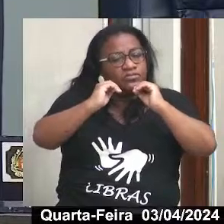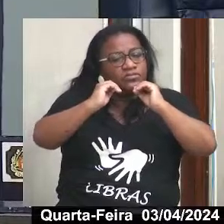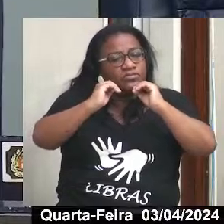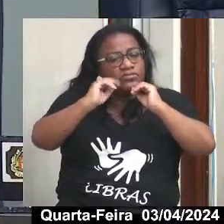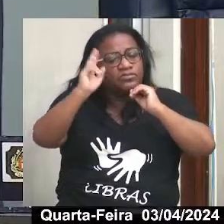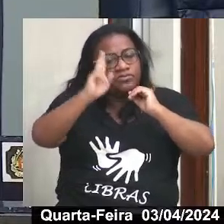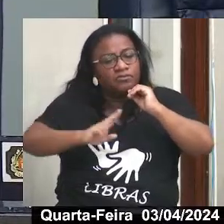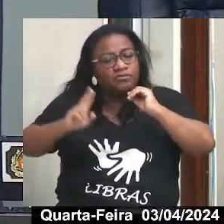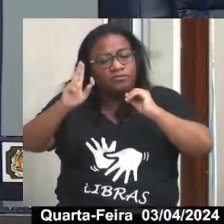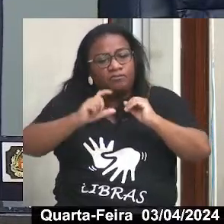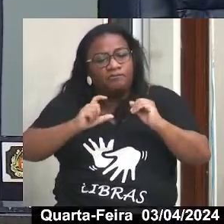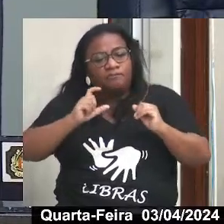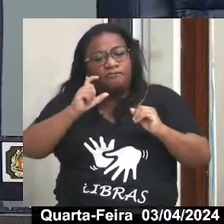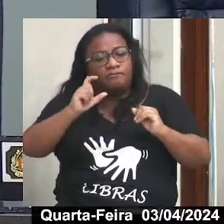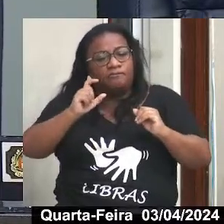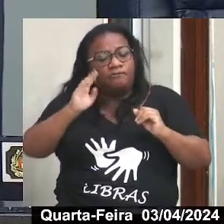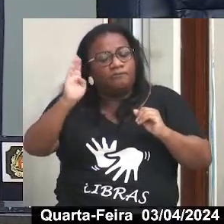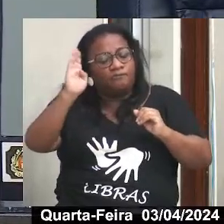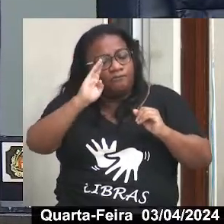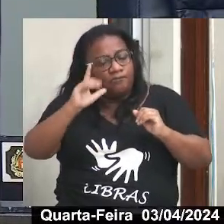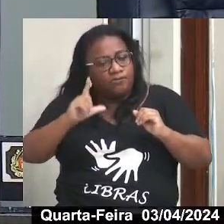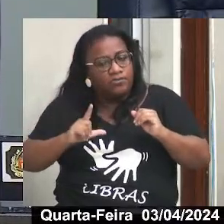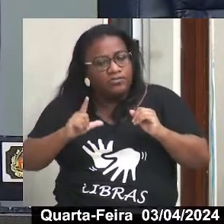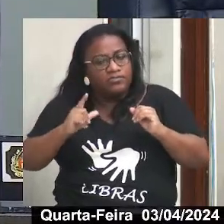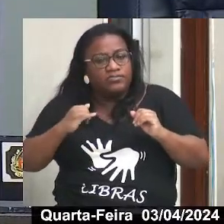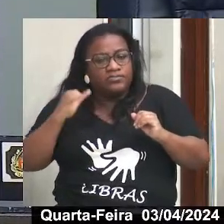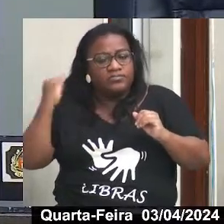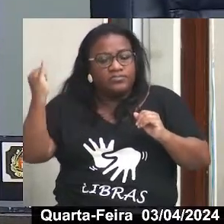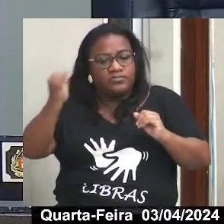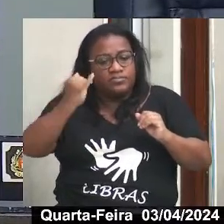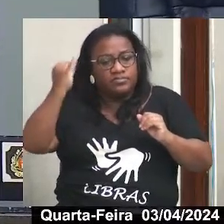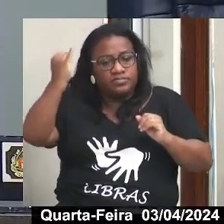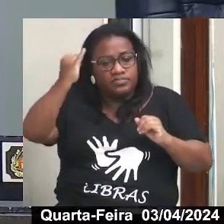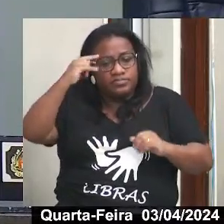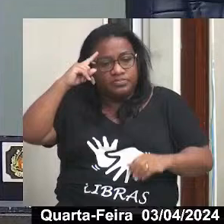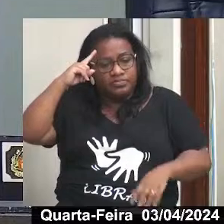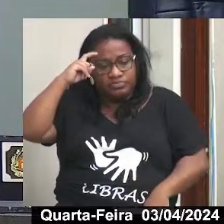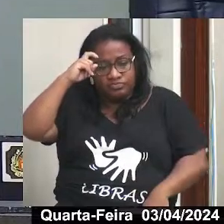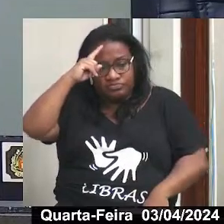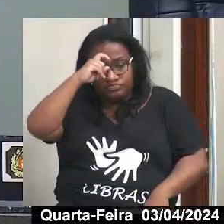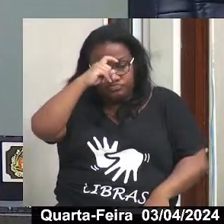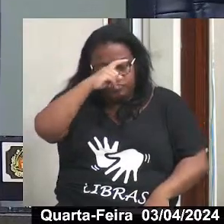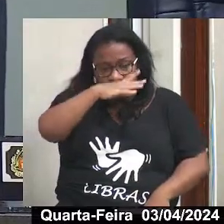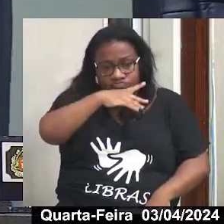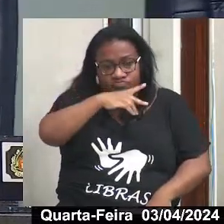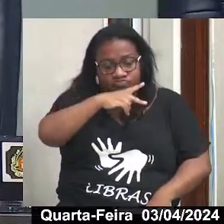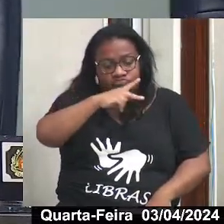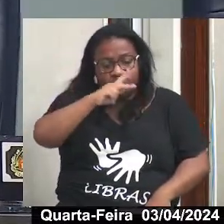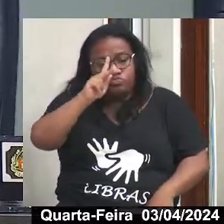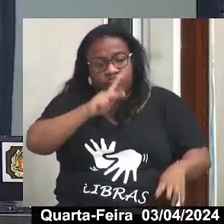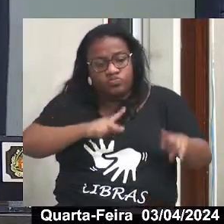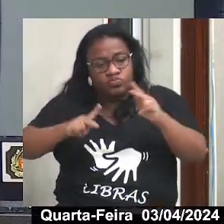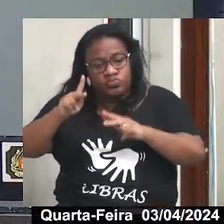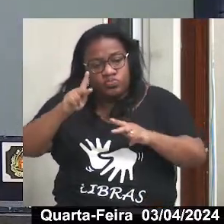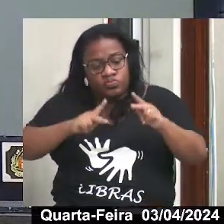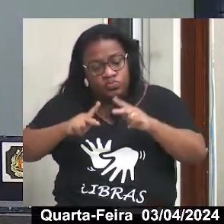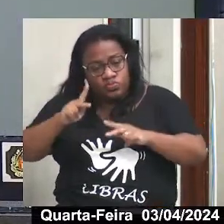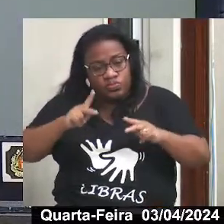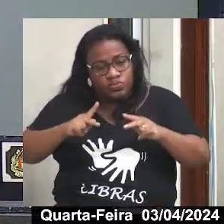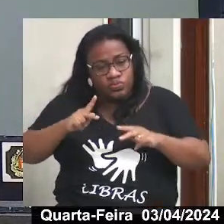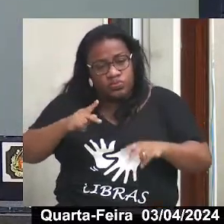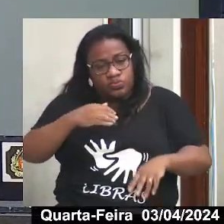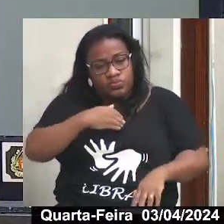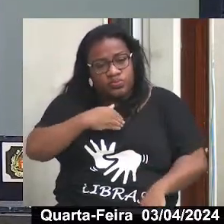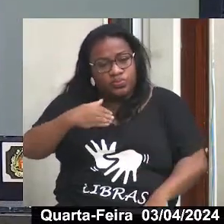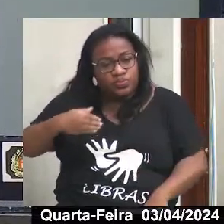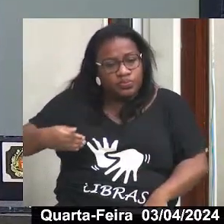vereador Bob Léo. Muito importante nesse momento difícil que está passando a população brasileira, onde